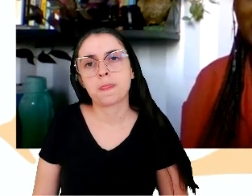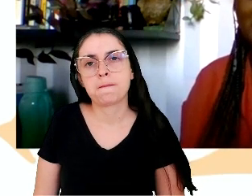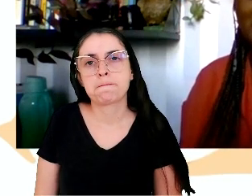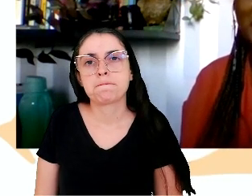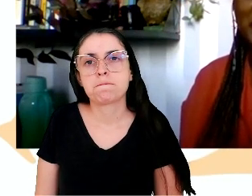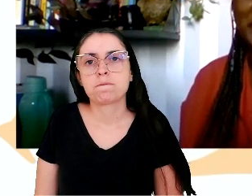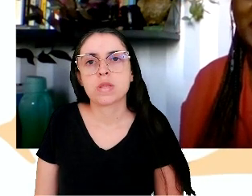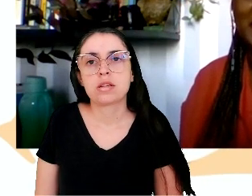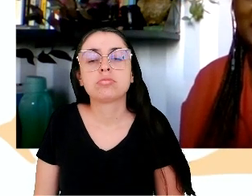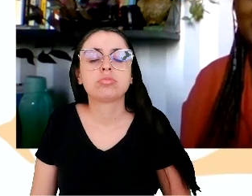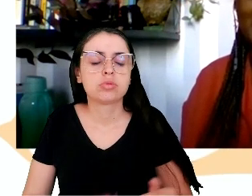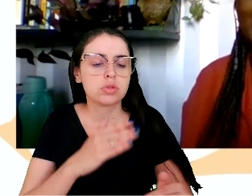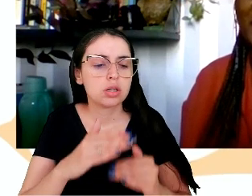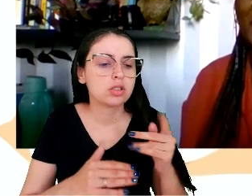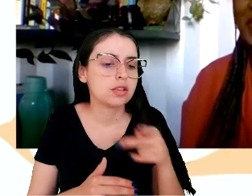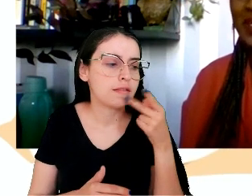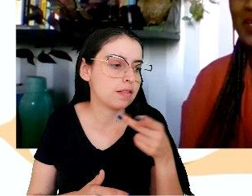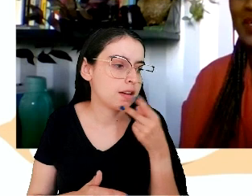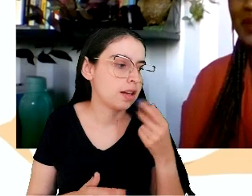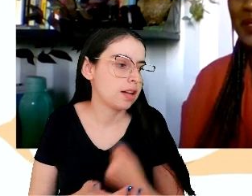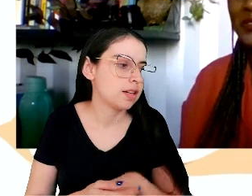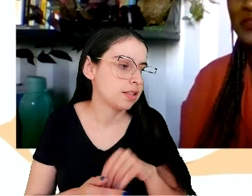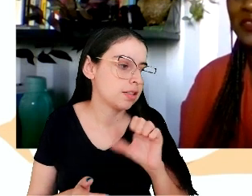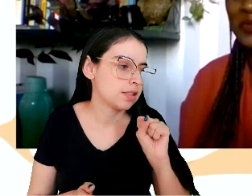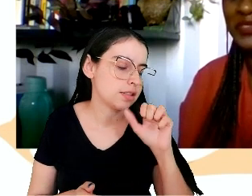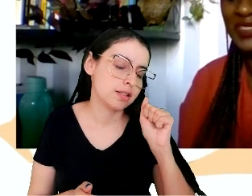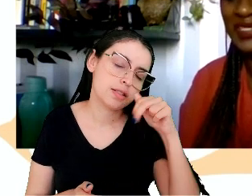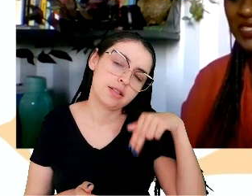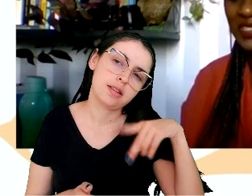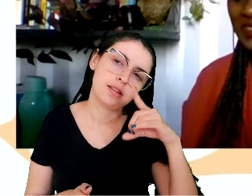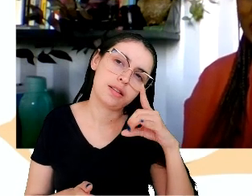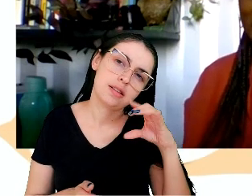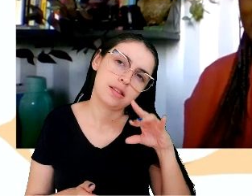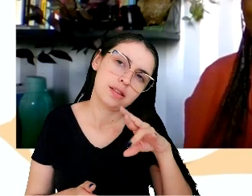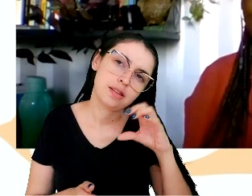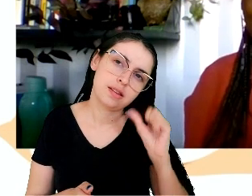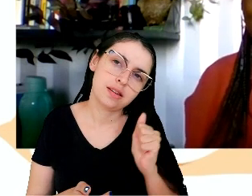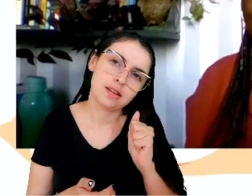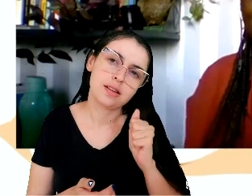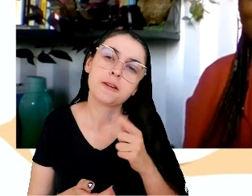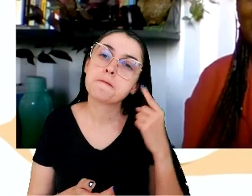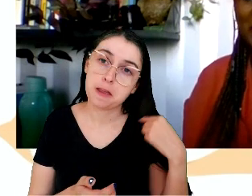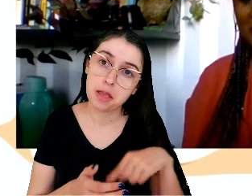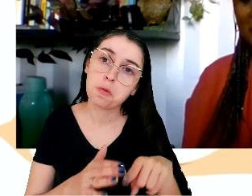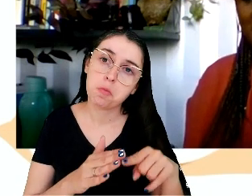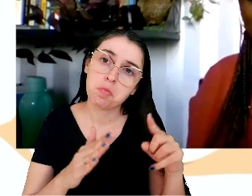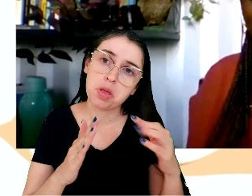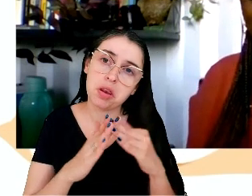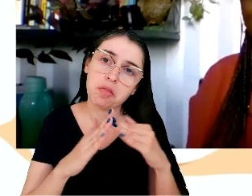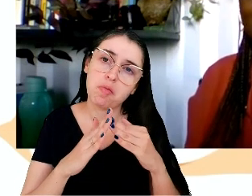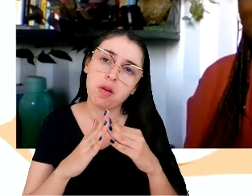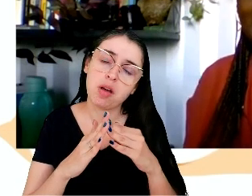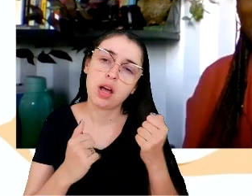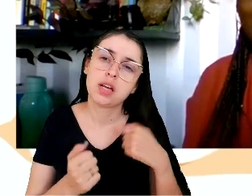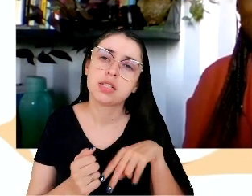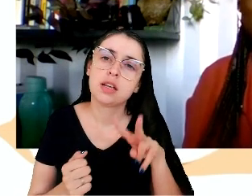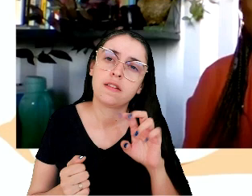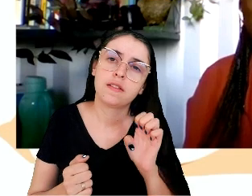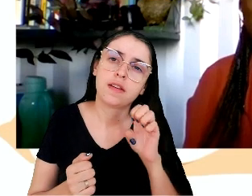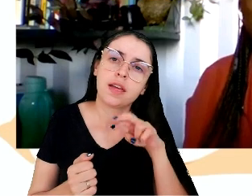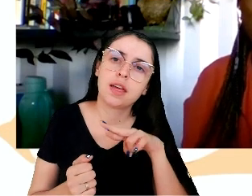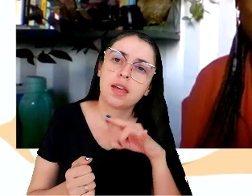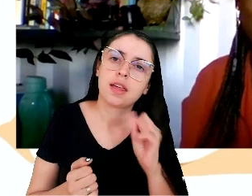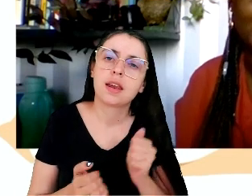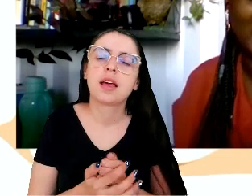E durante a fala da doutora Sandra, eu tive a oportunidade de ir na casa da Dona Vera algumas vezes, e